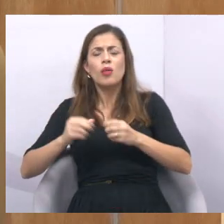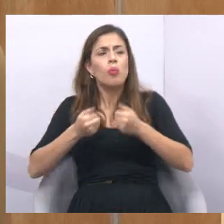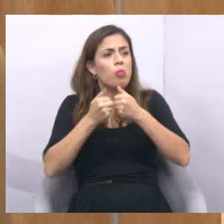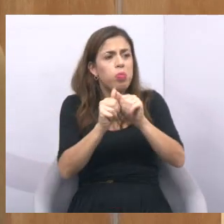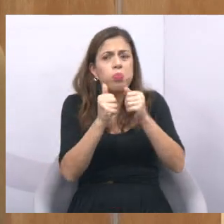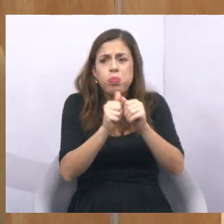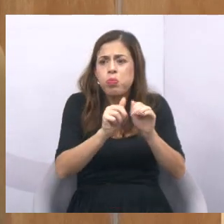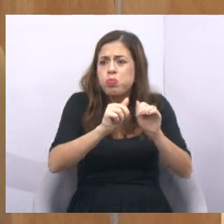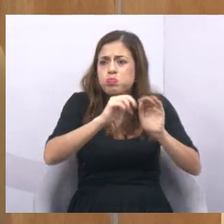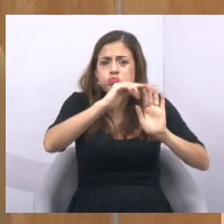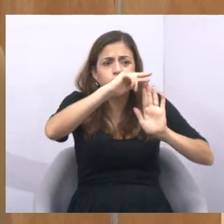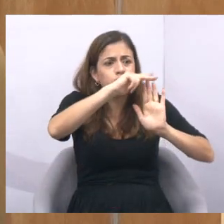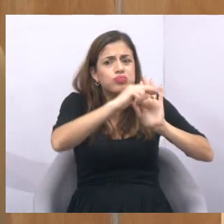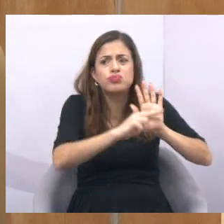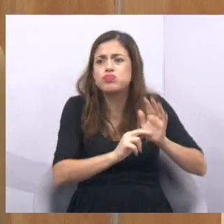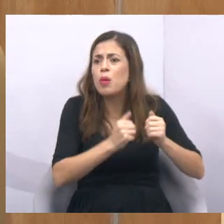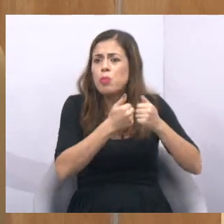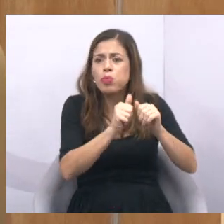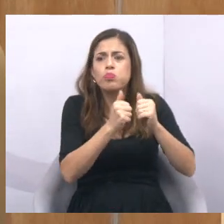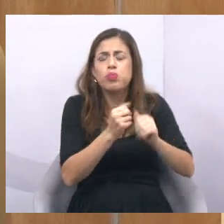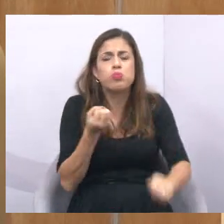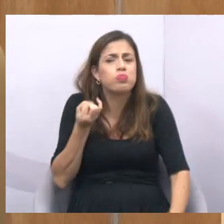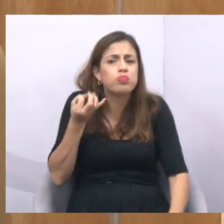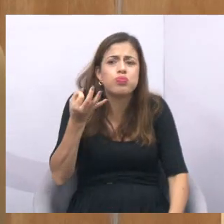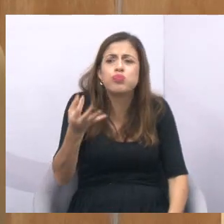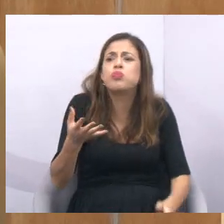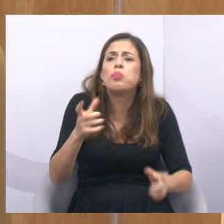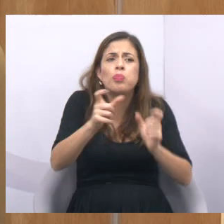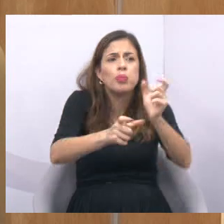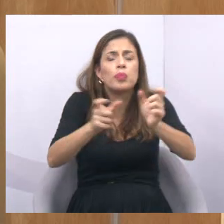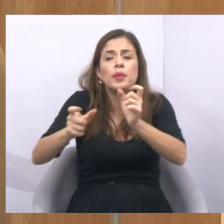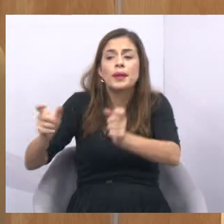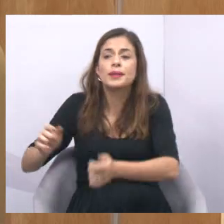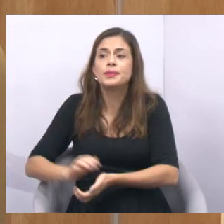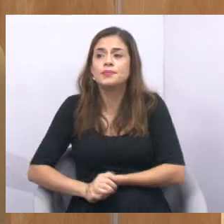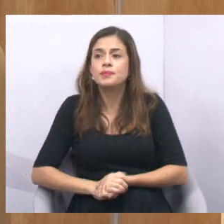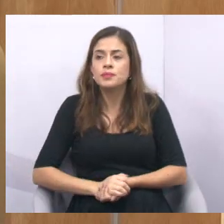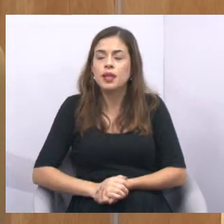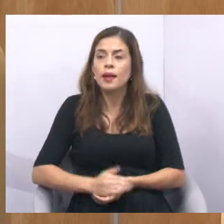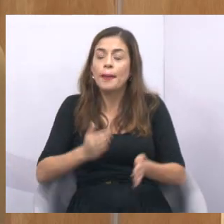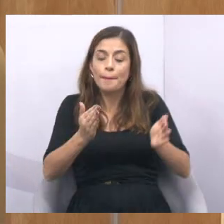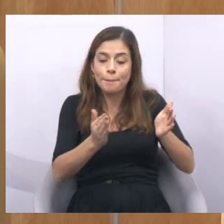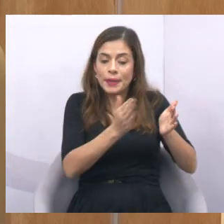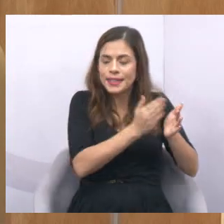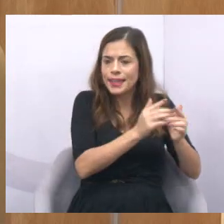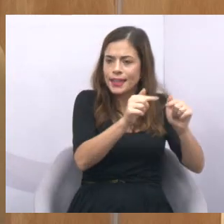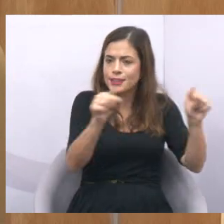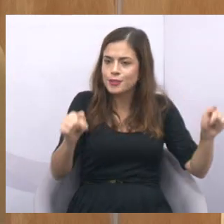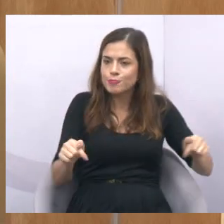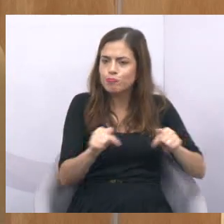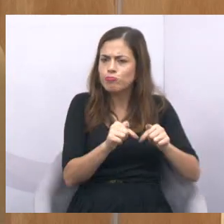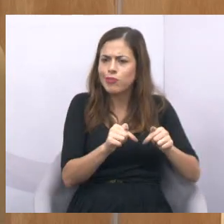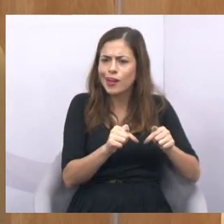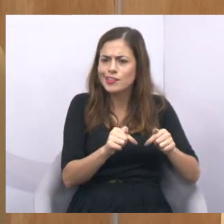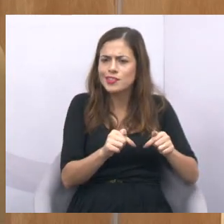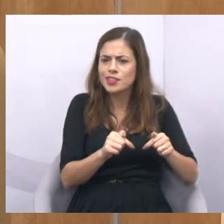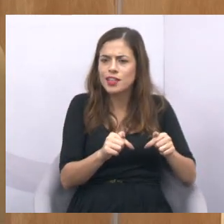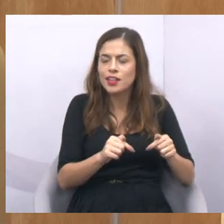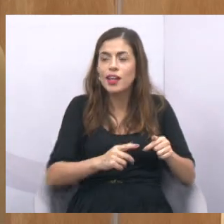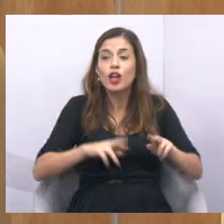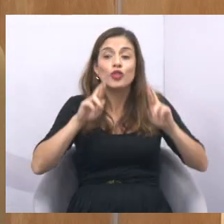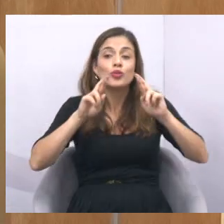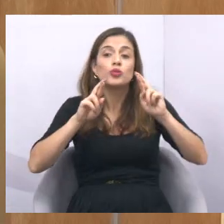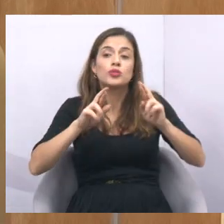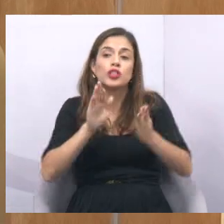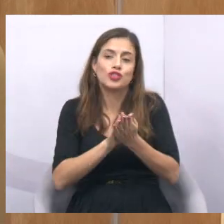ônibus. Jogamos em Campinas, nós ficamos metade do ginásio, ficou com a gente. Então, essa